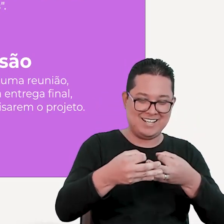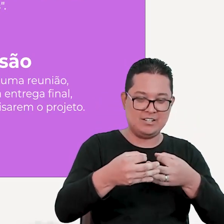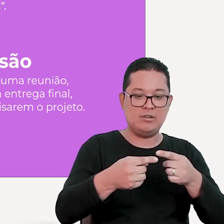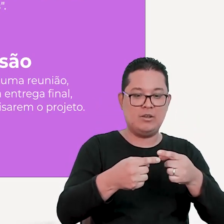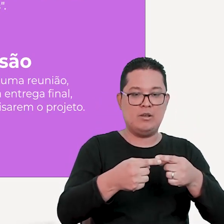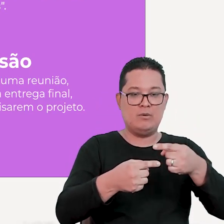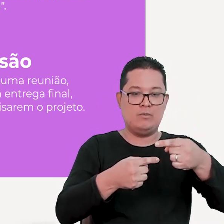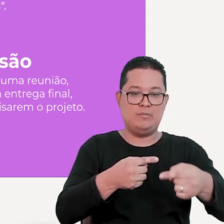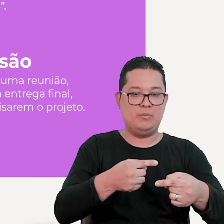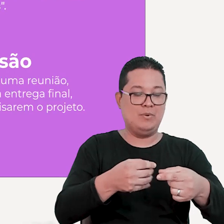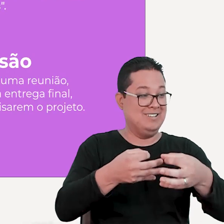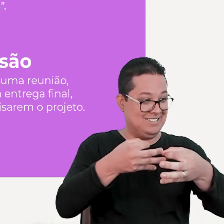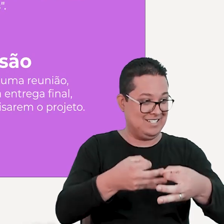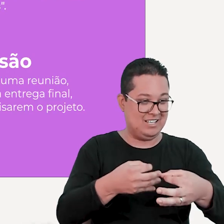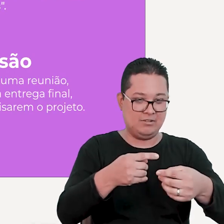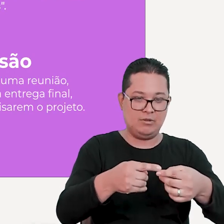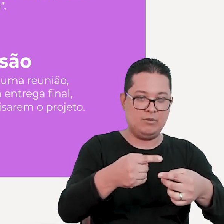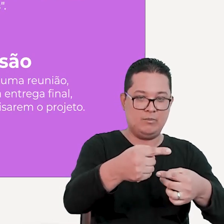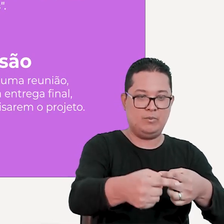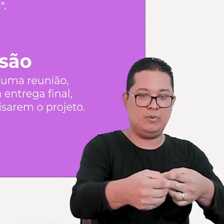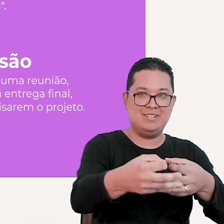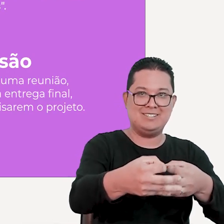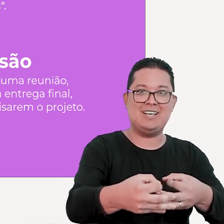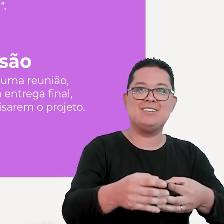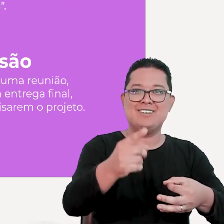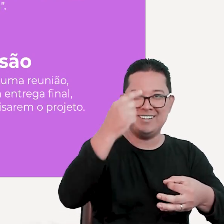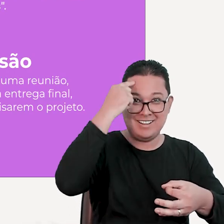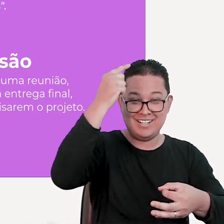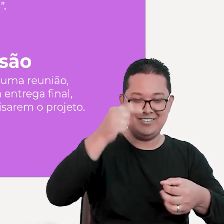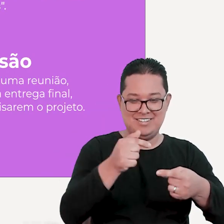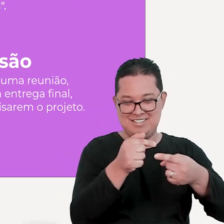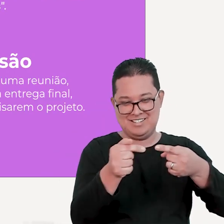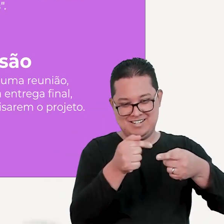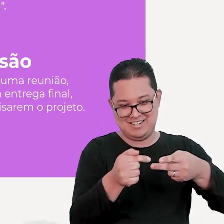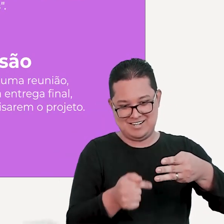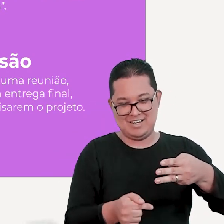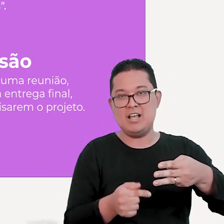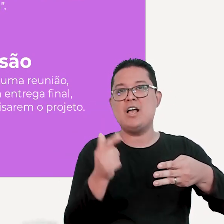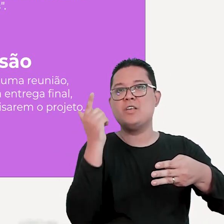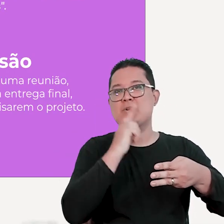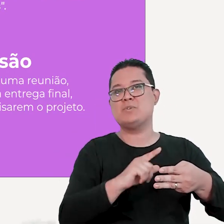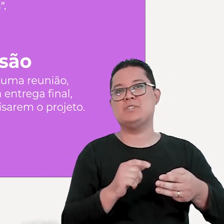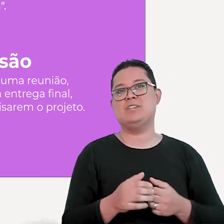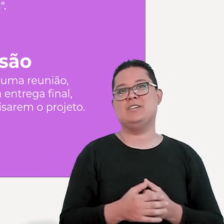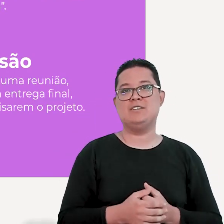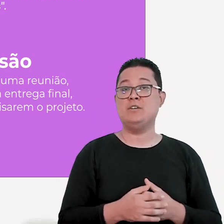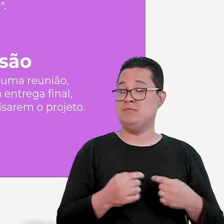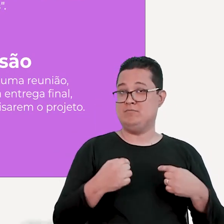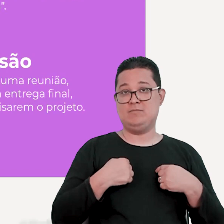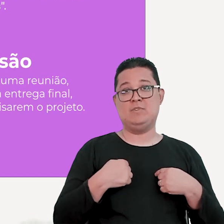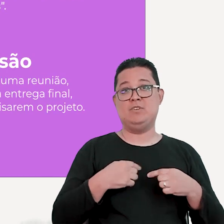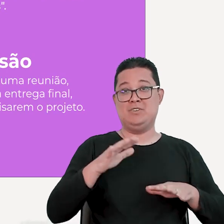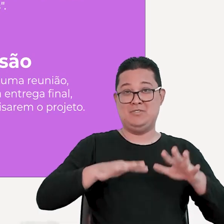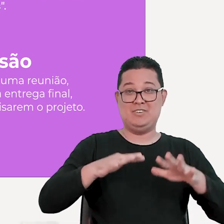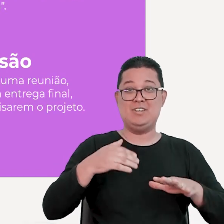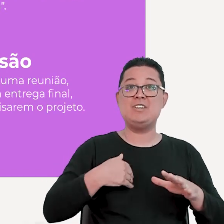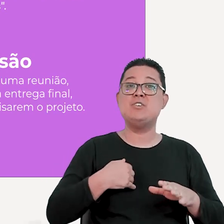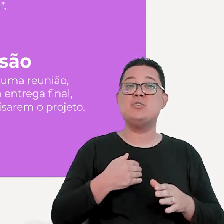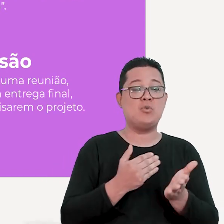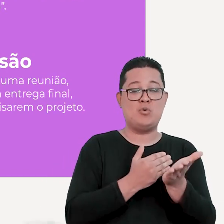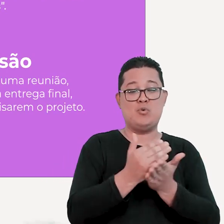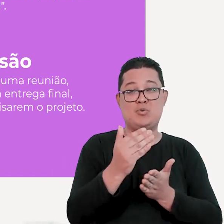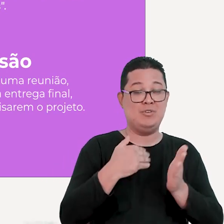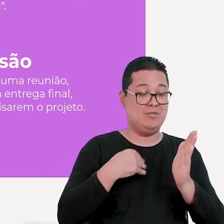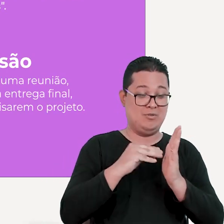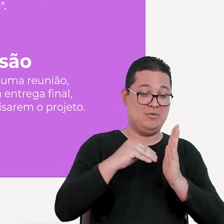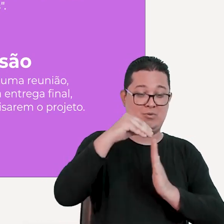calendário, o que acaba acontecendo? Pelo menos comigo é assim. Eu tenho 1000 coisas para fazer, eu começo fazendo a tela do onboarding.